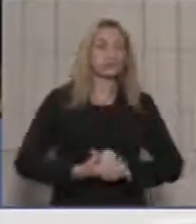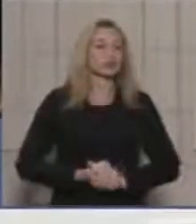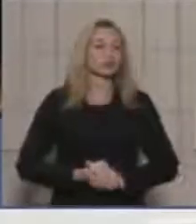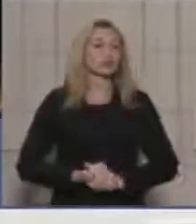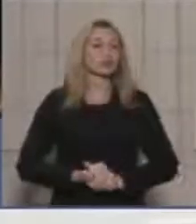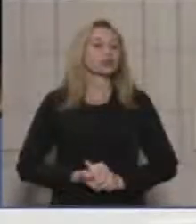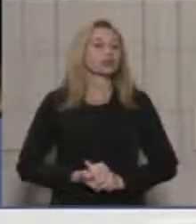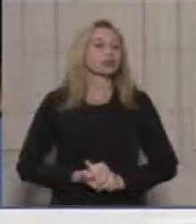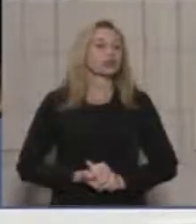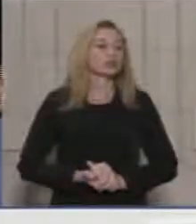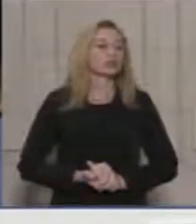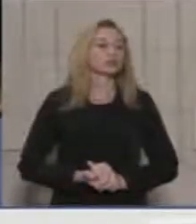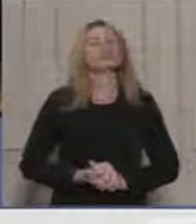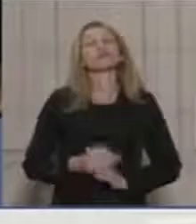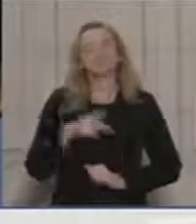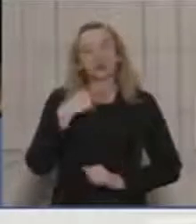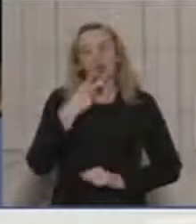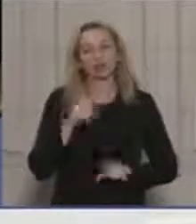a ponto de ter dito